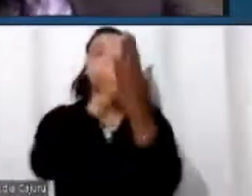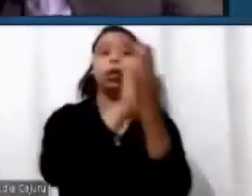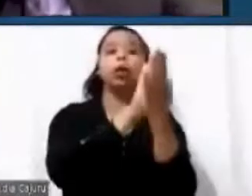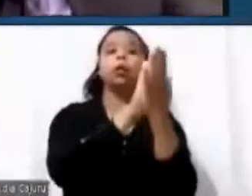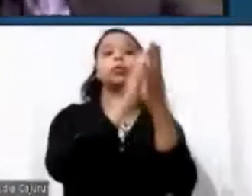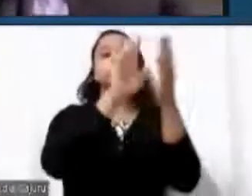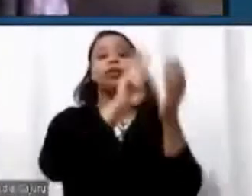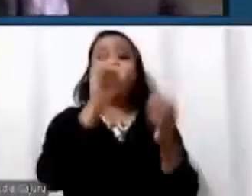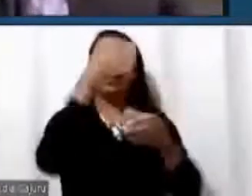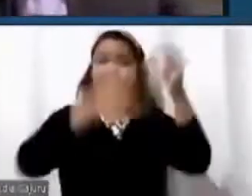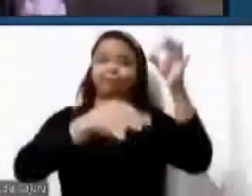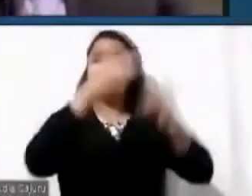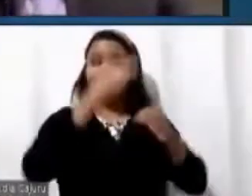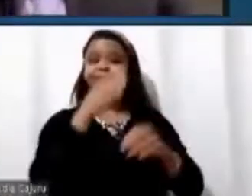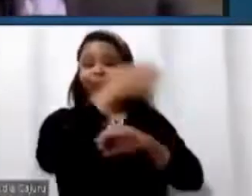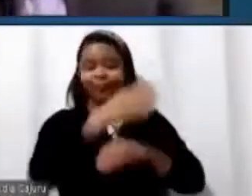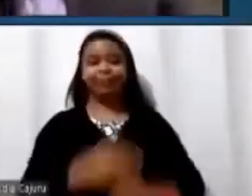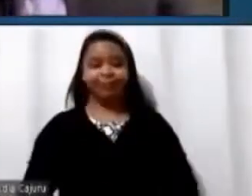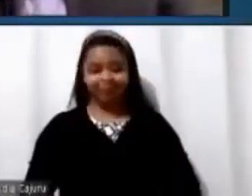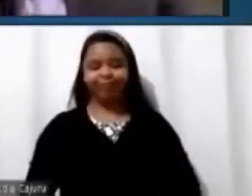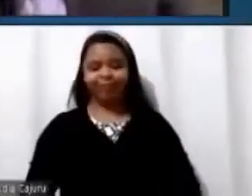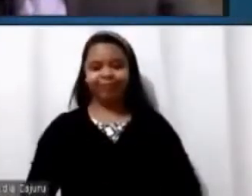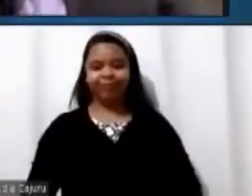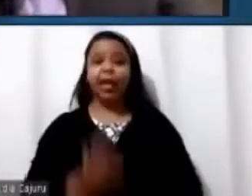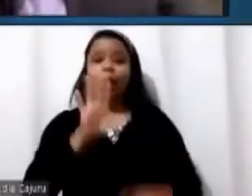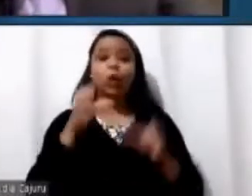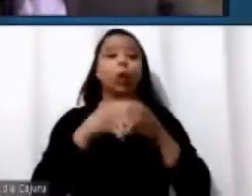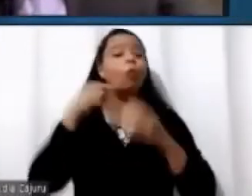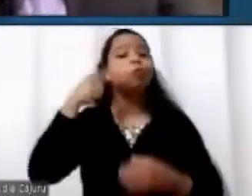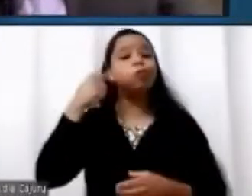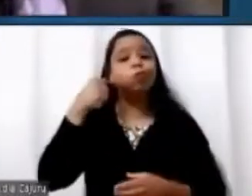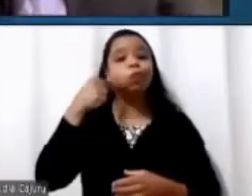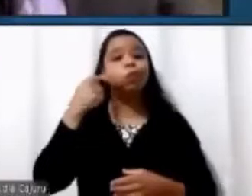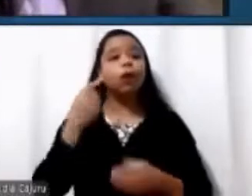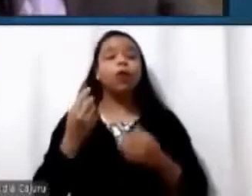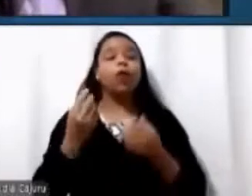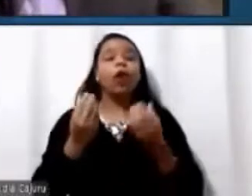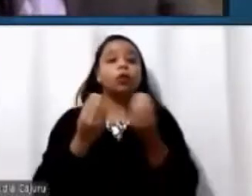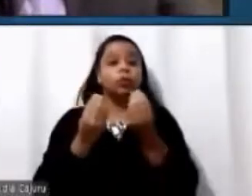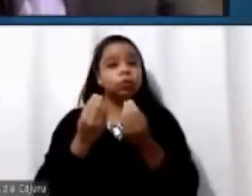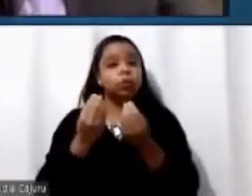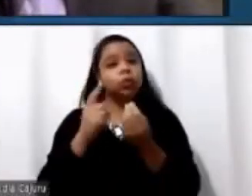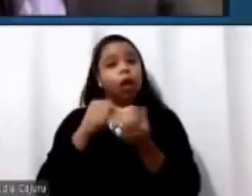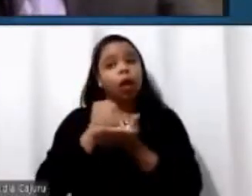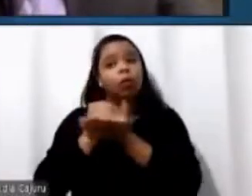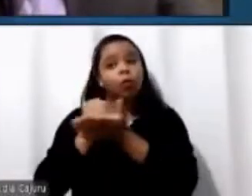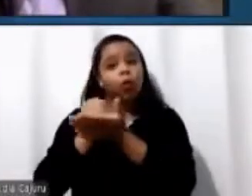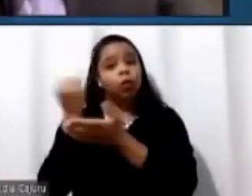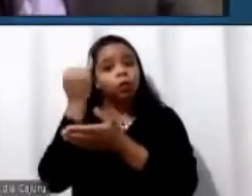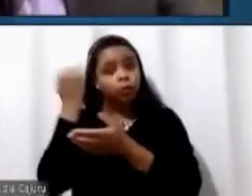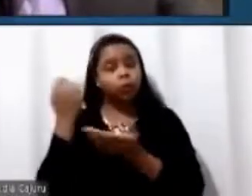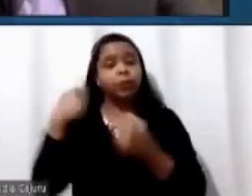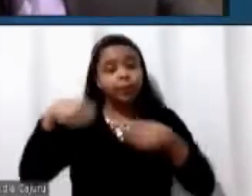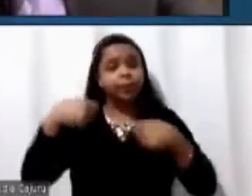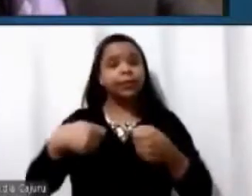dado ao juiz, por exemplo, dizer indefiro, ponto. Existe isso, né? Indefiro, ponto. Indefiro pelos seguintes